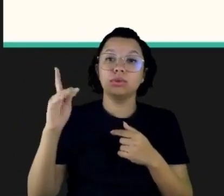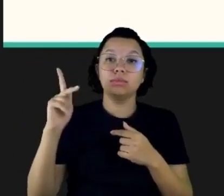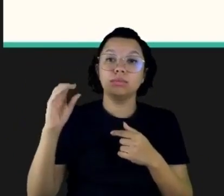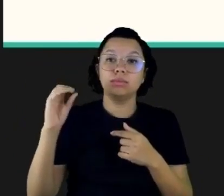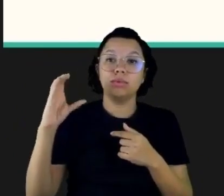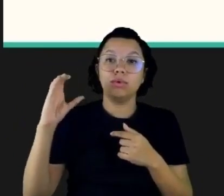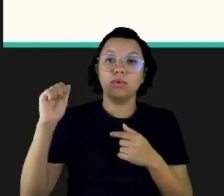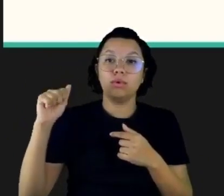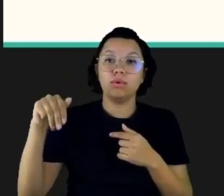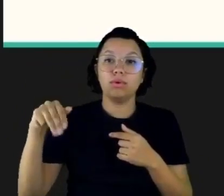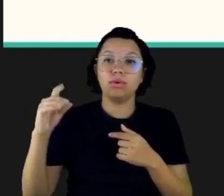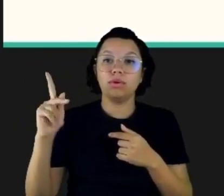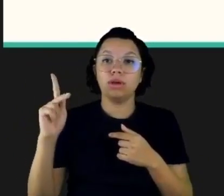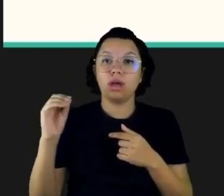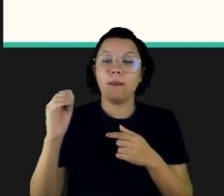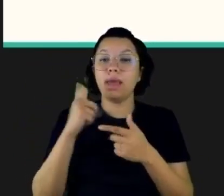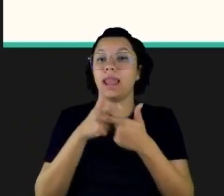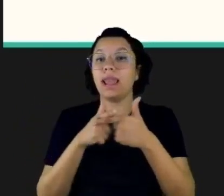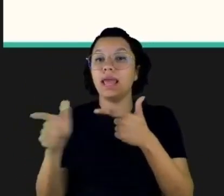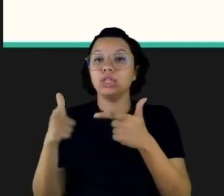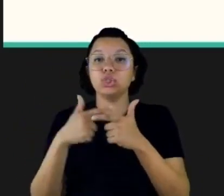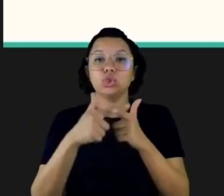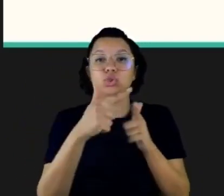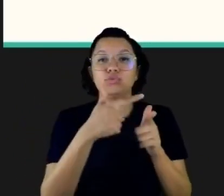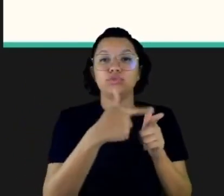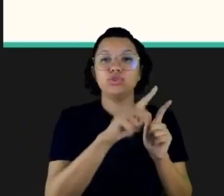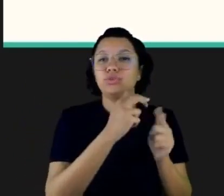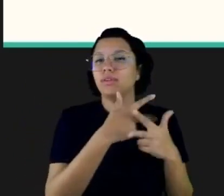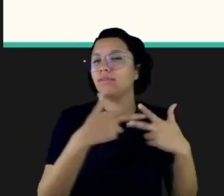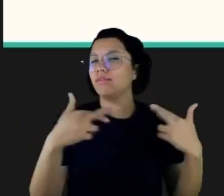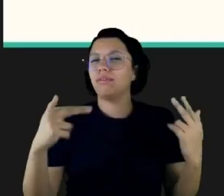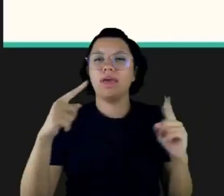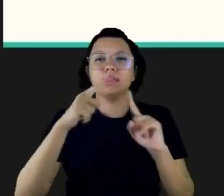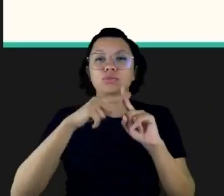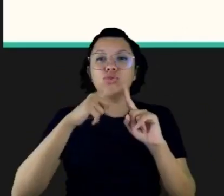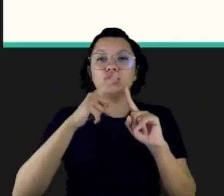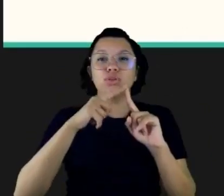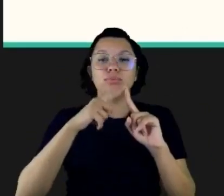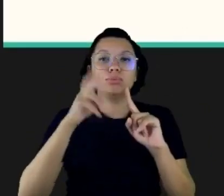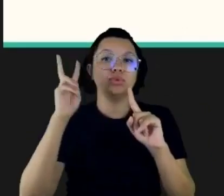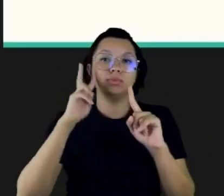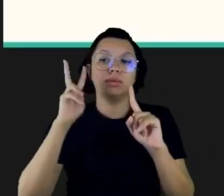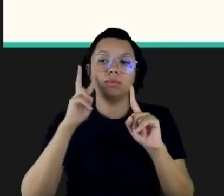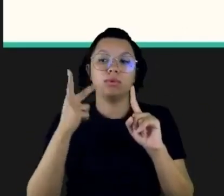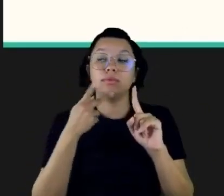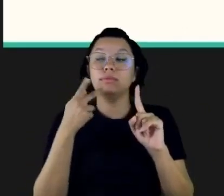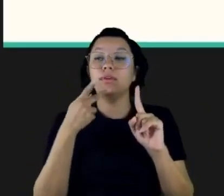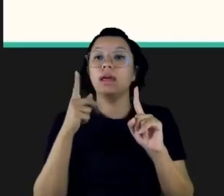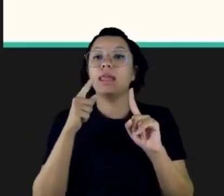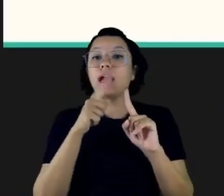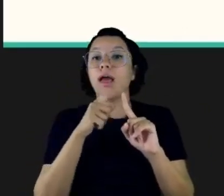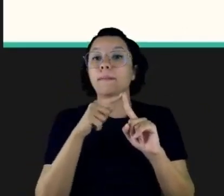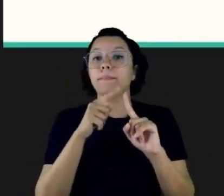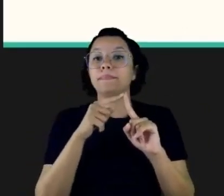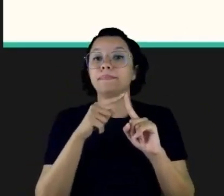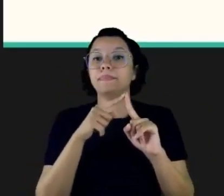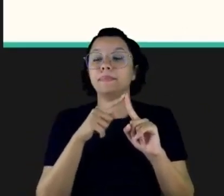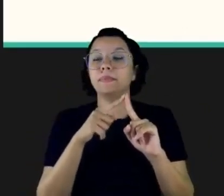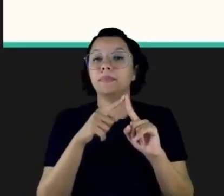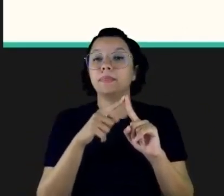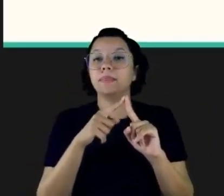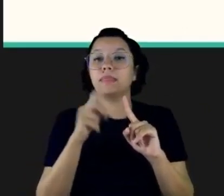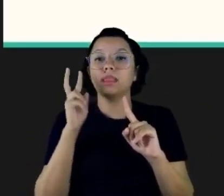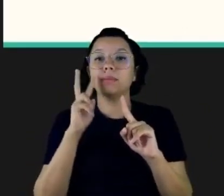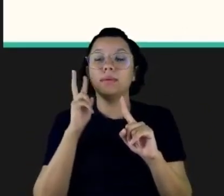é dividido em vários tipos de memória. Nós vamos falar da memória declarativa episódica, que ainda